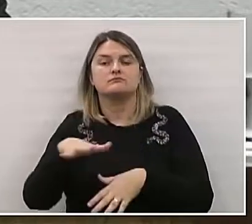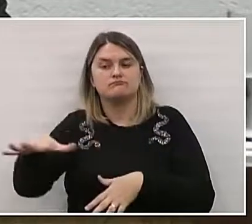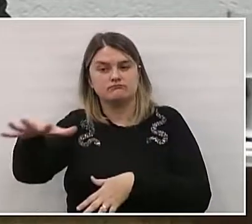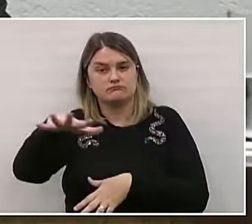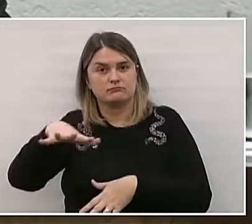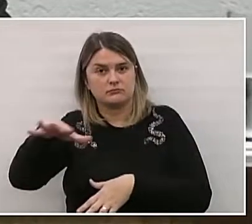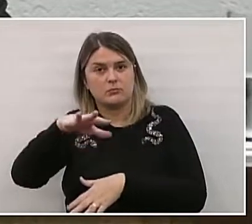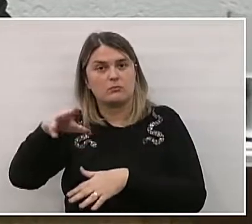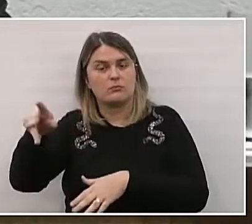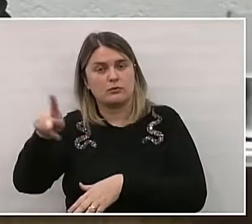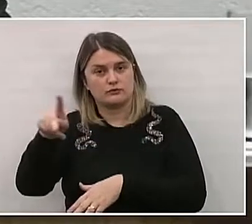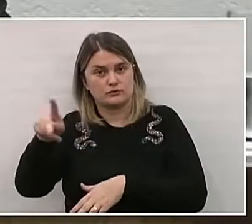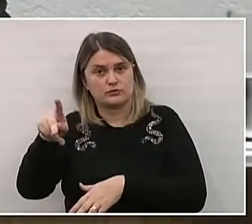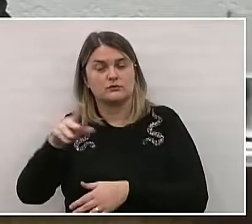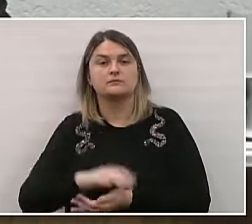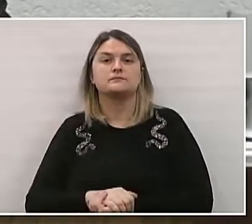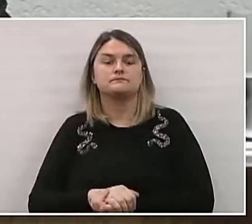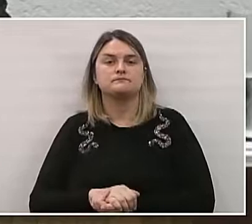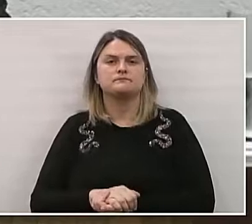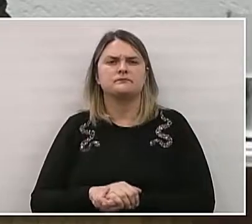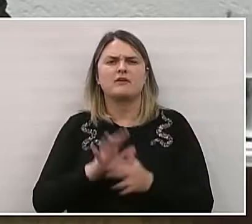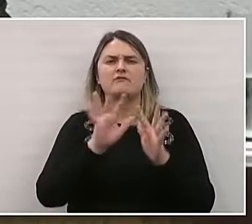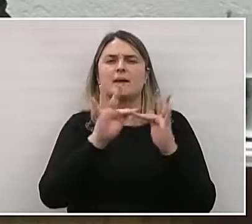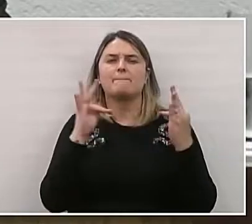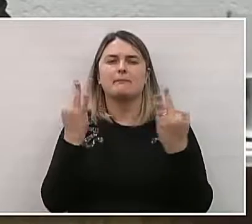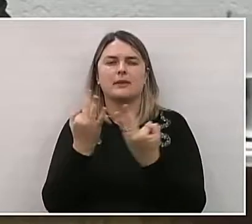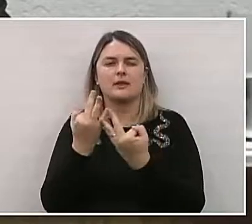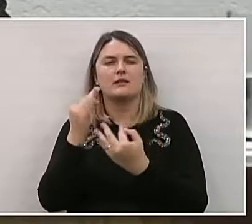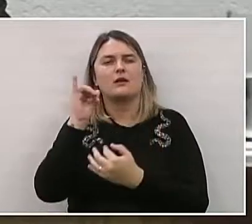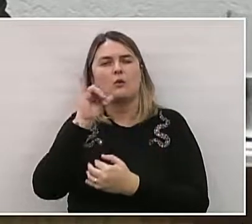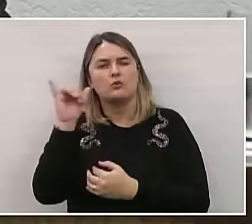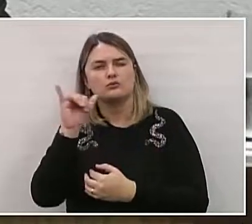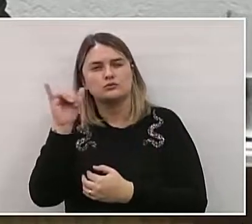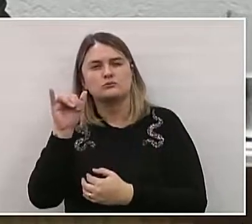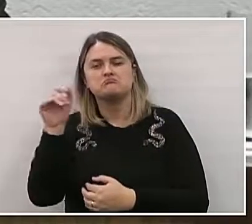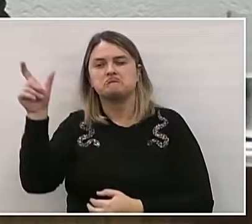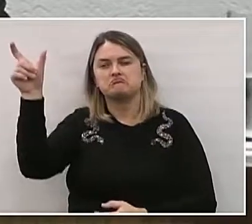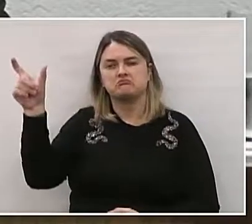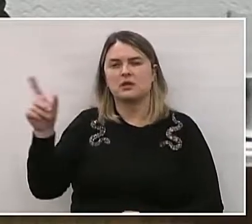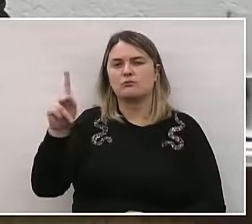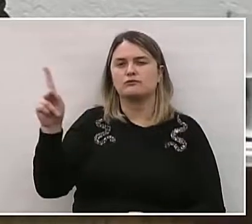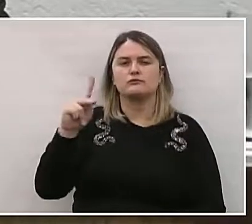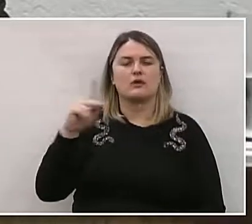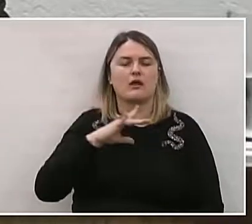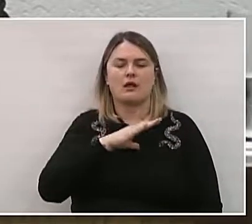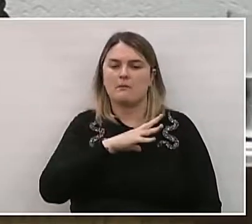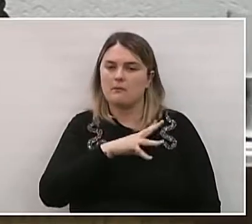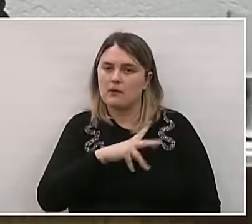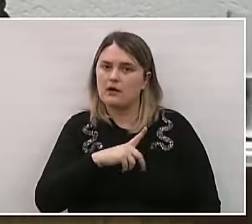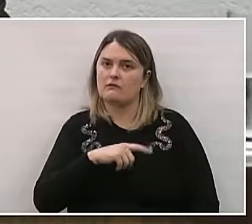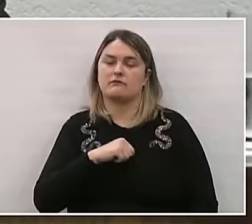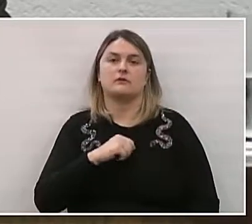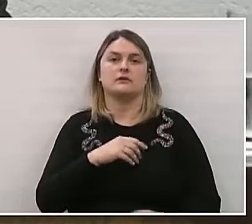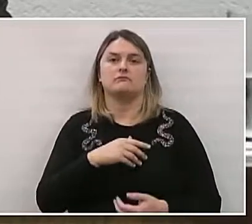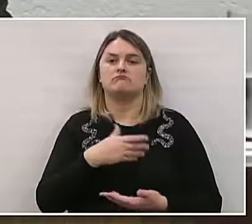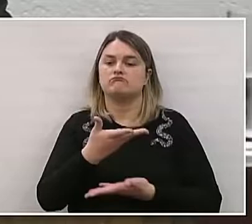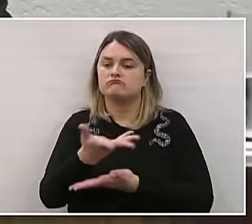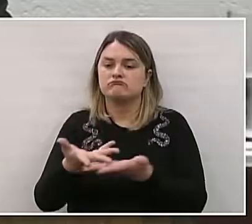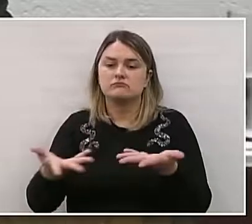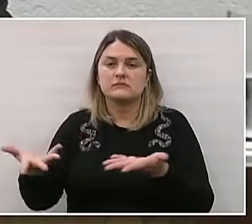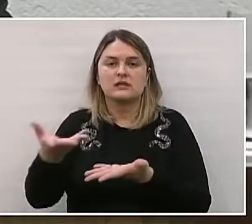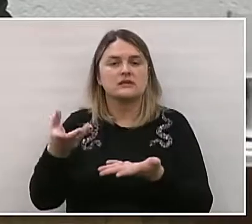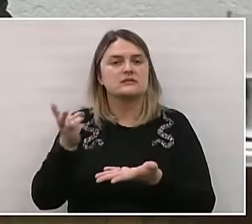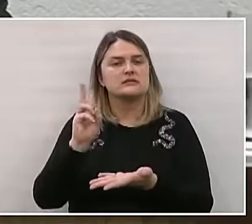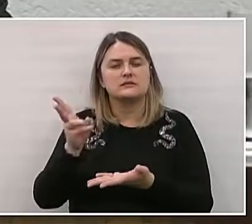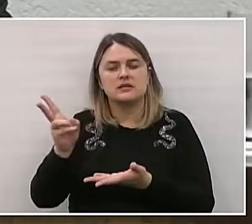do magistério. De acordo com familiares, Zelinda foi uma professora que amava o que fazia.